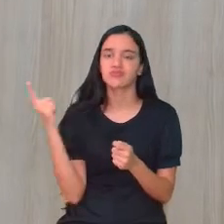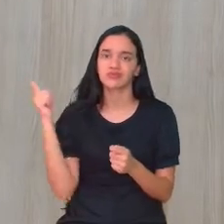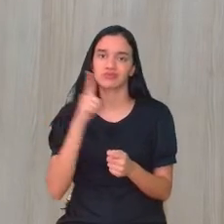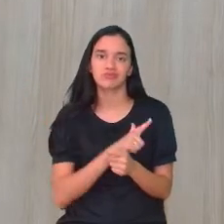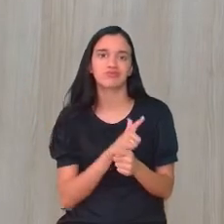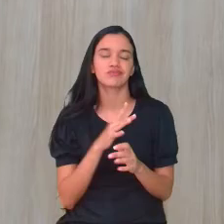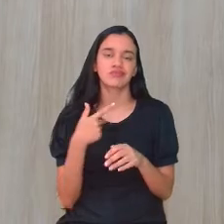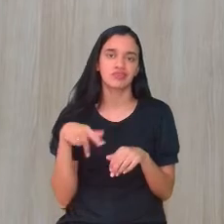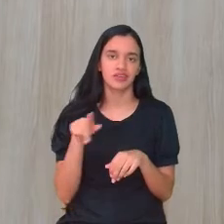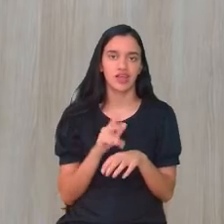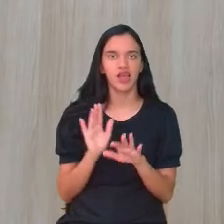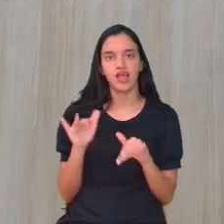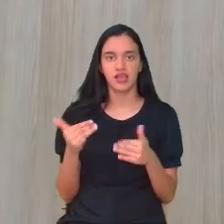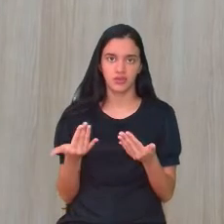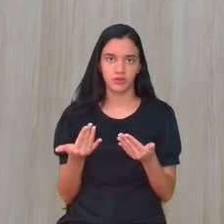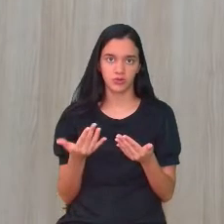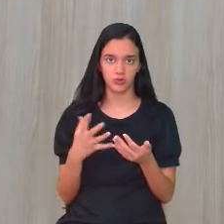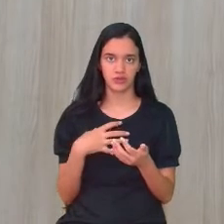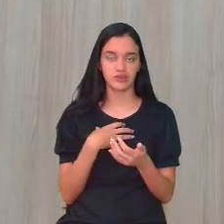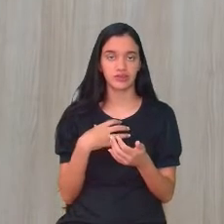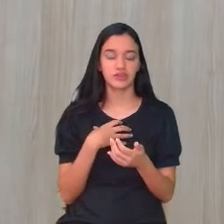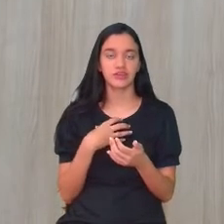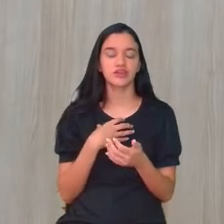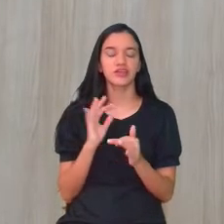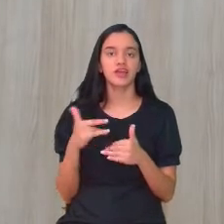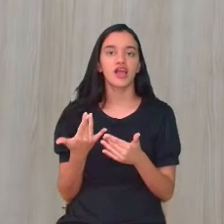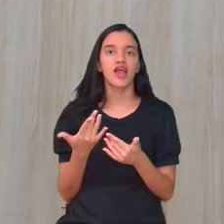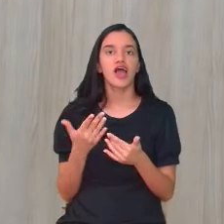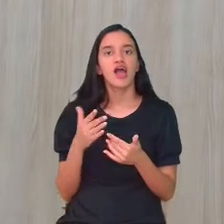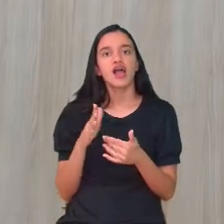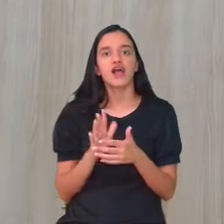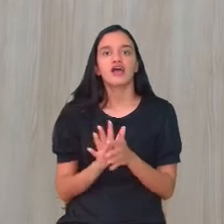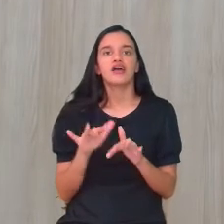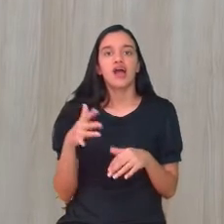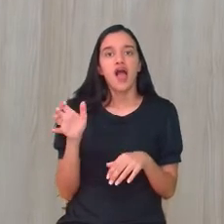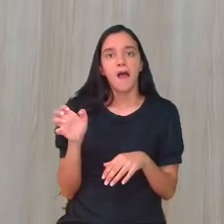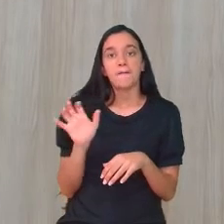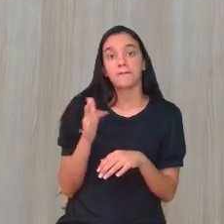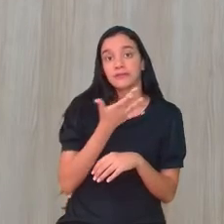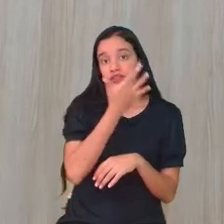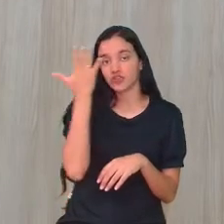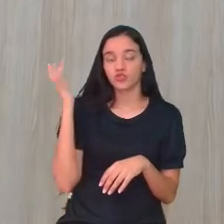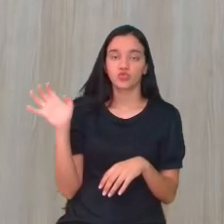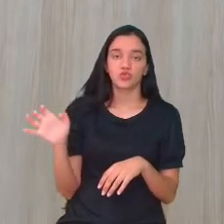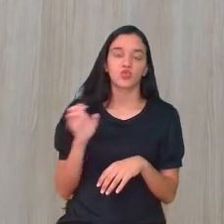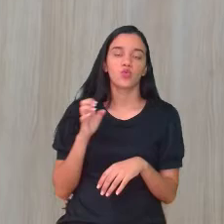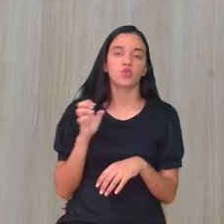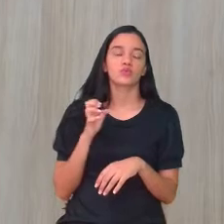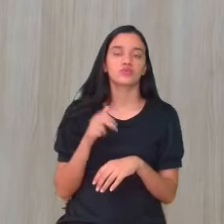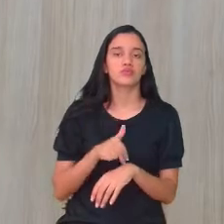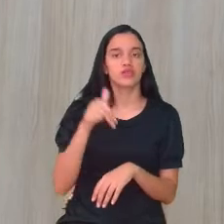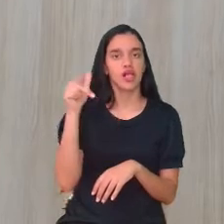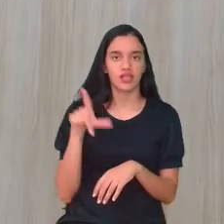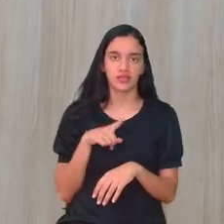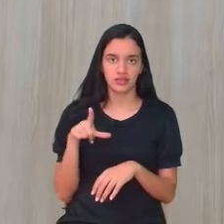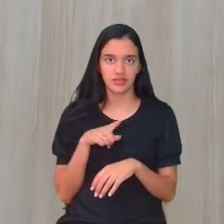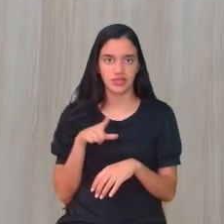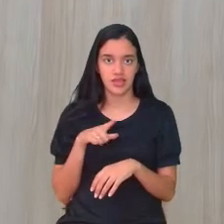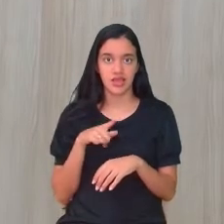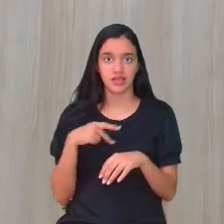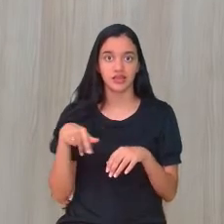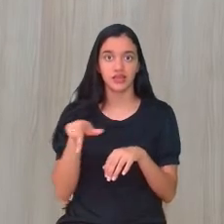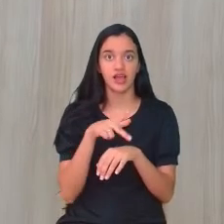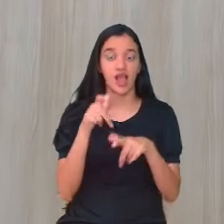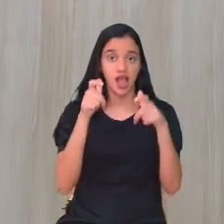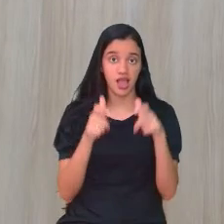o país. Então, nesse sentido, a burguesia do norte industrializado, né, a gente tem a região da Itália, né,